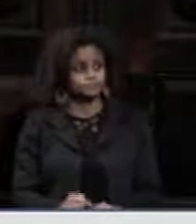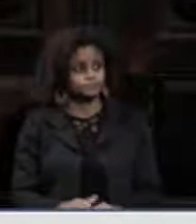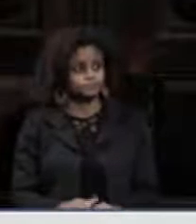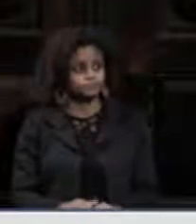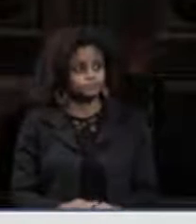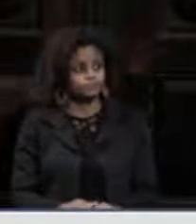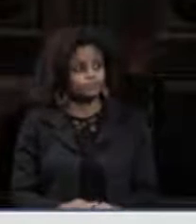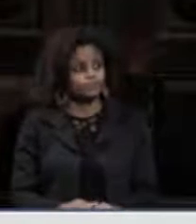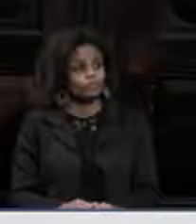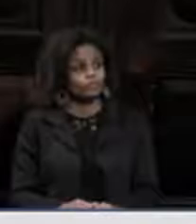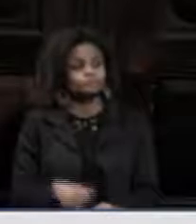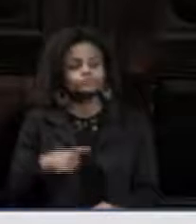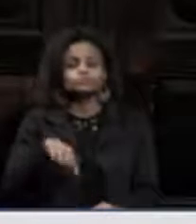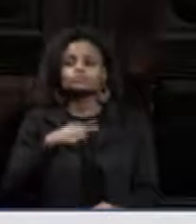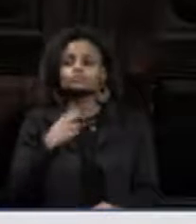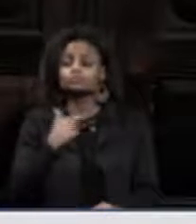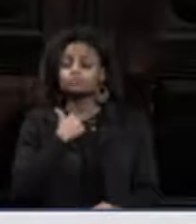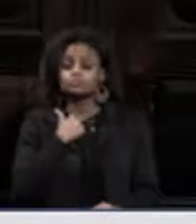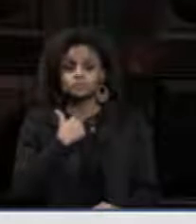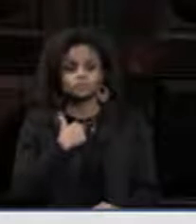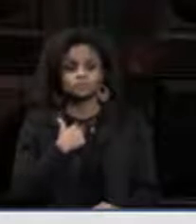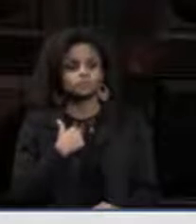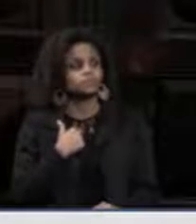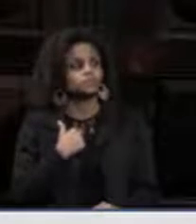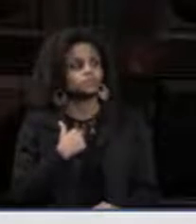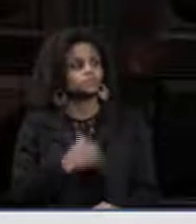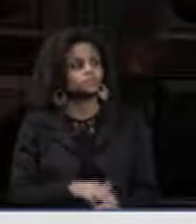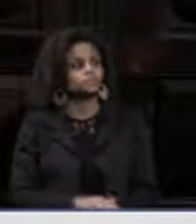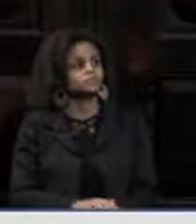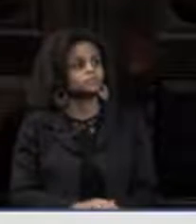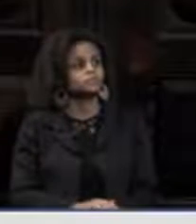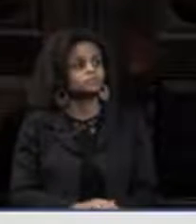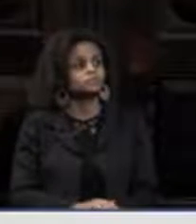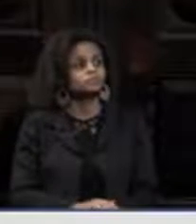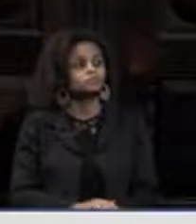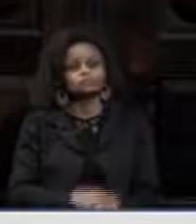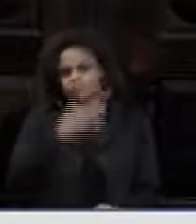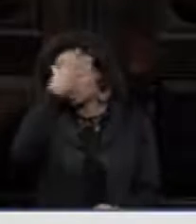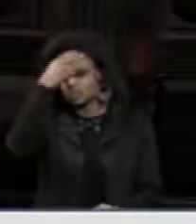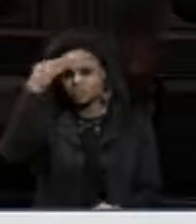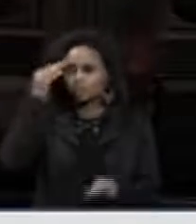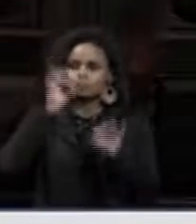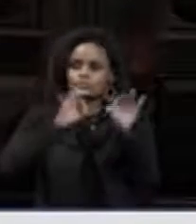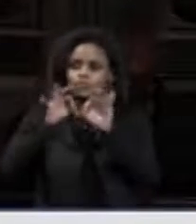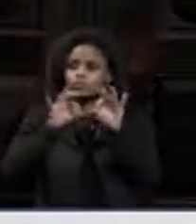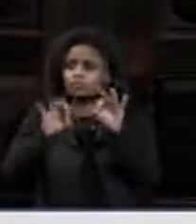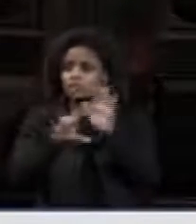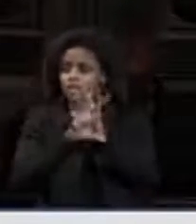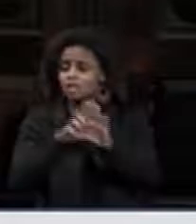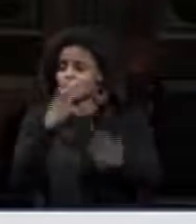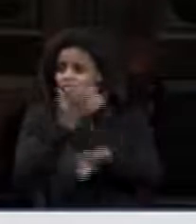forma alguma deixar de apreciar matérias que são importantes,